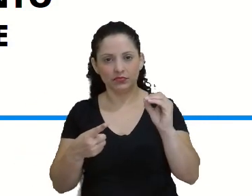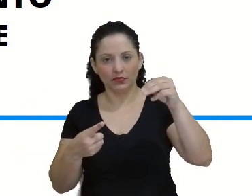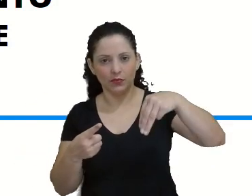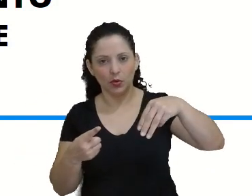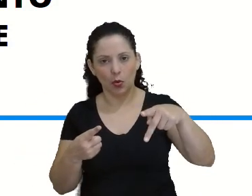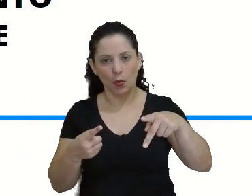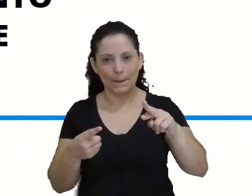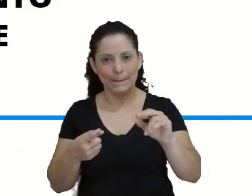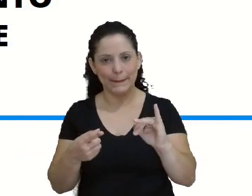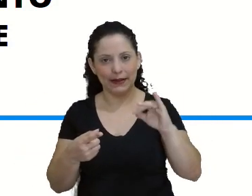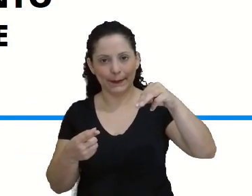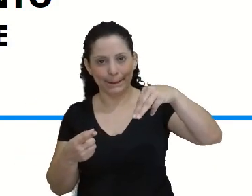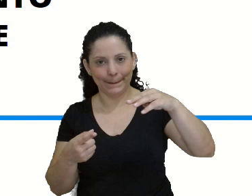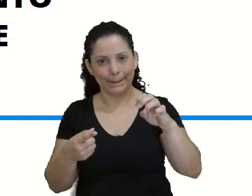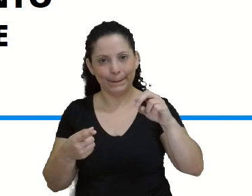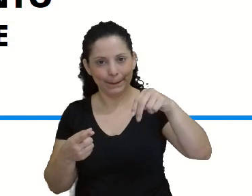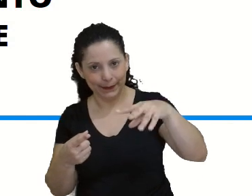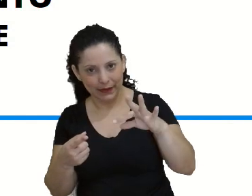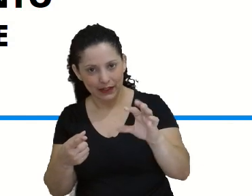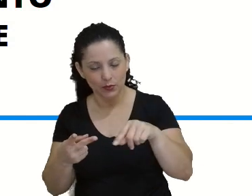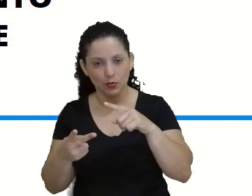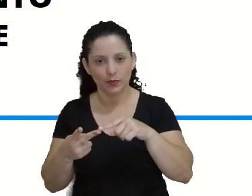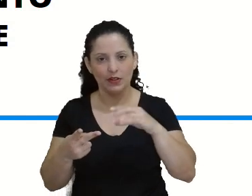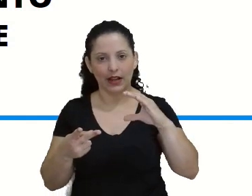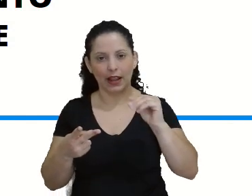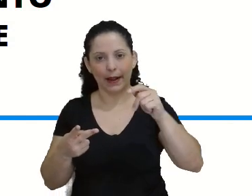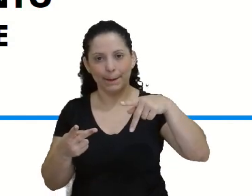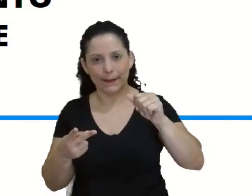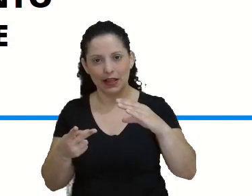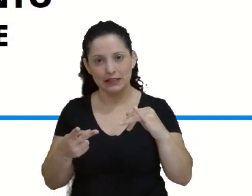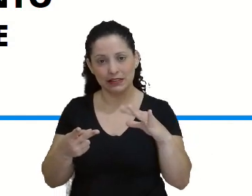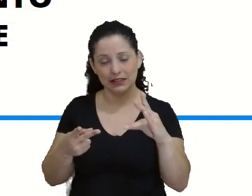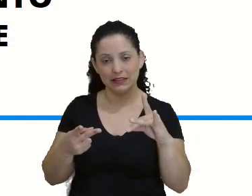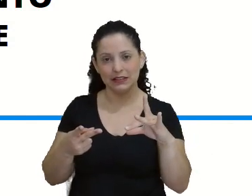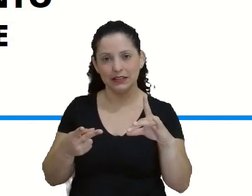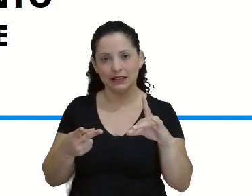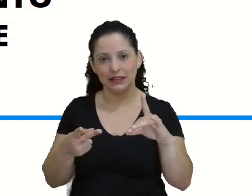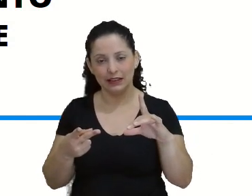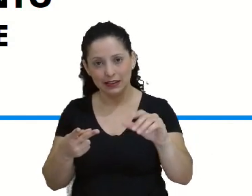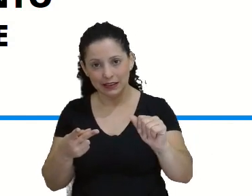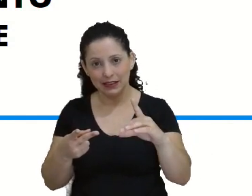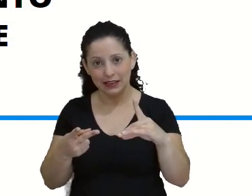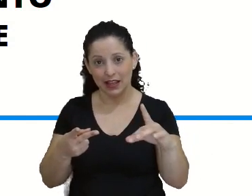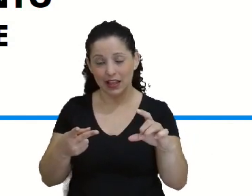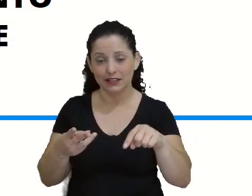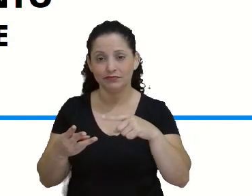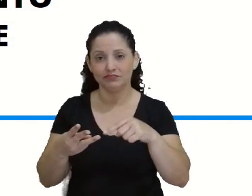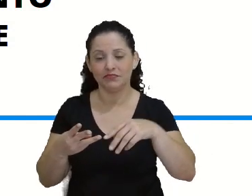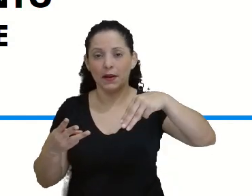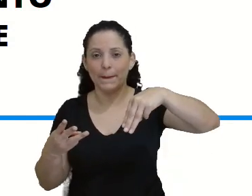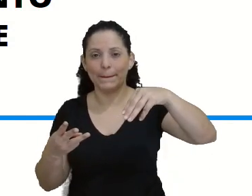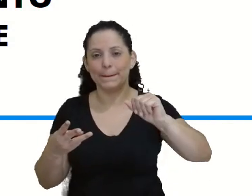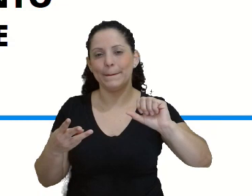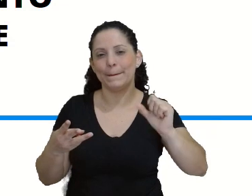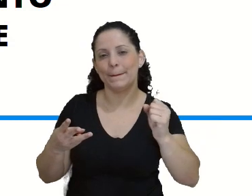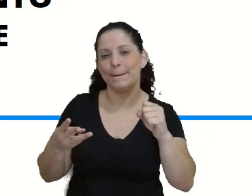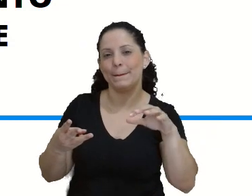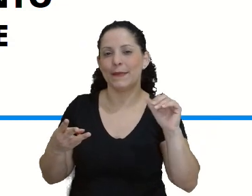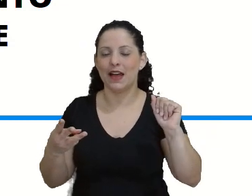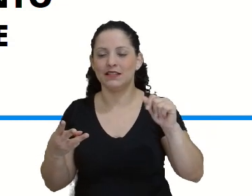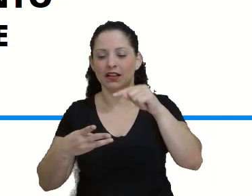comprimento, capacidade ou da grandeza massa? Quando eu digo assim, quando eu não, aquela mulher que está